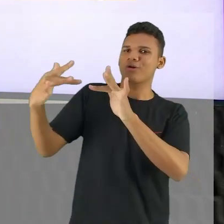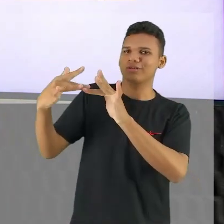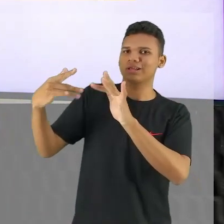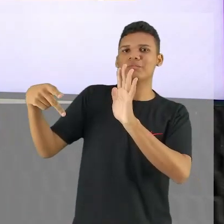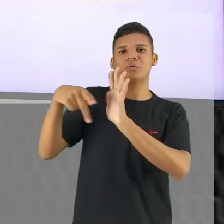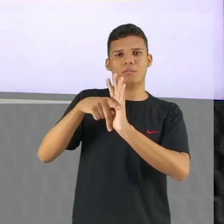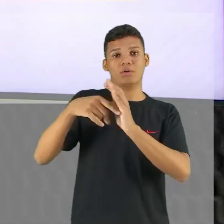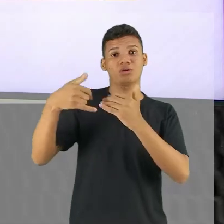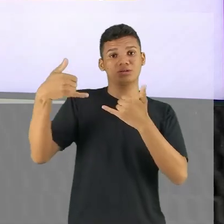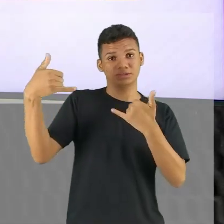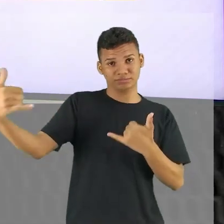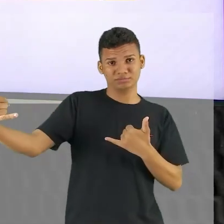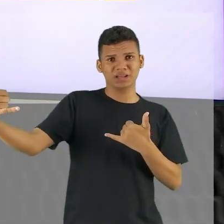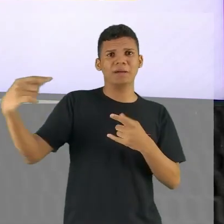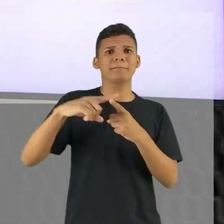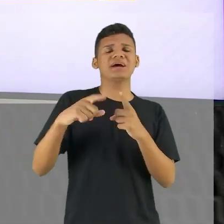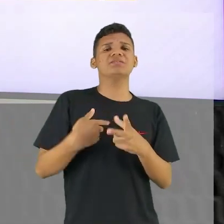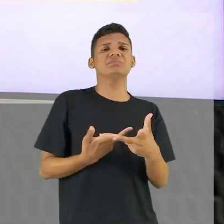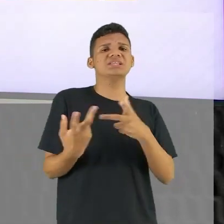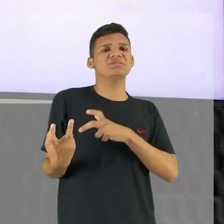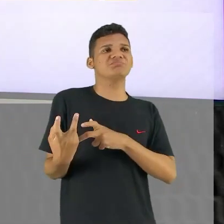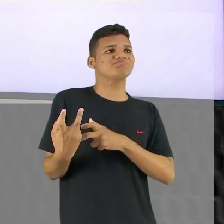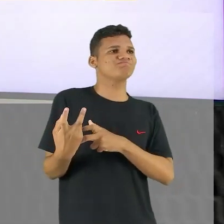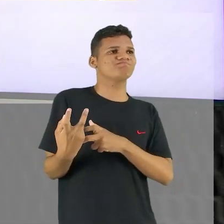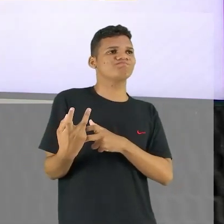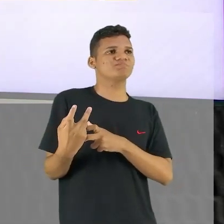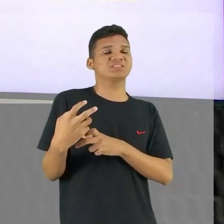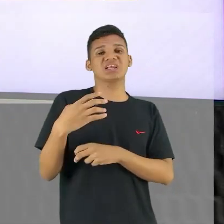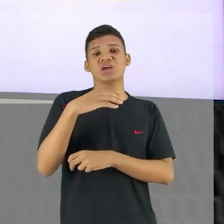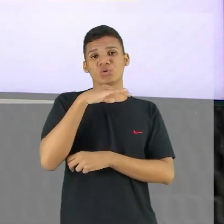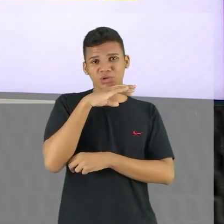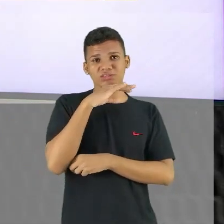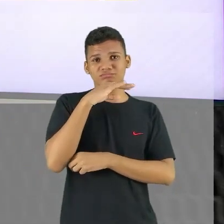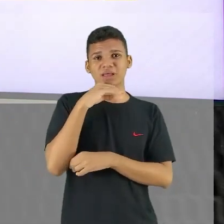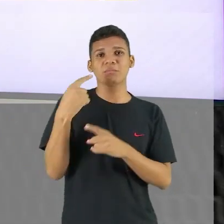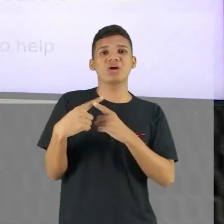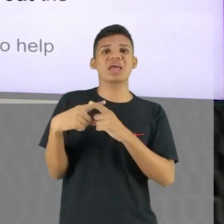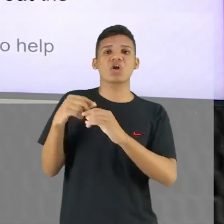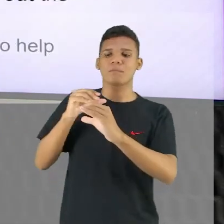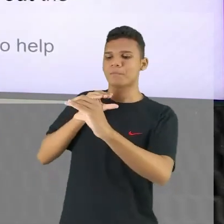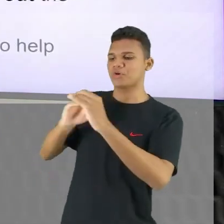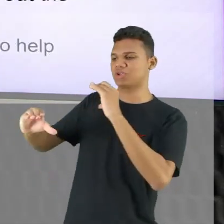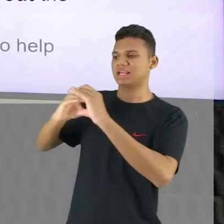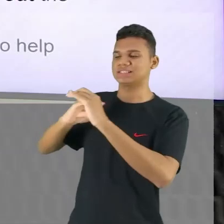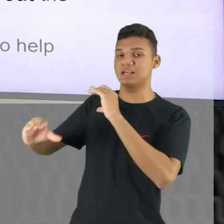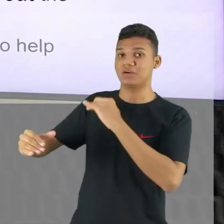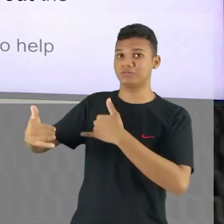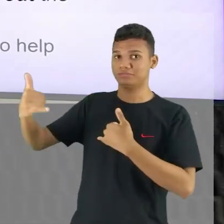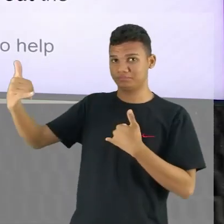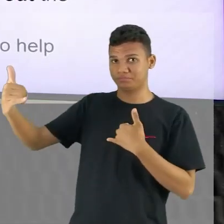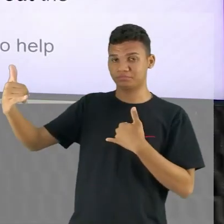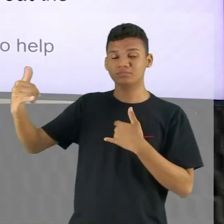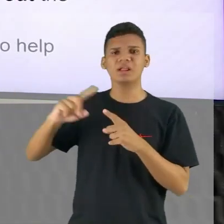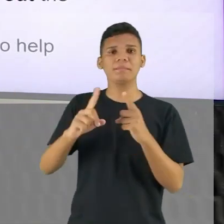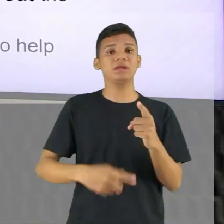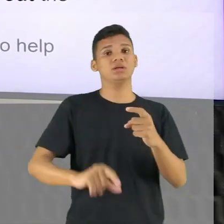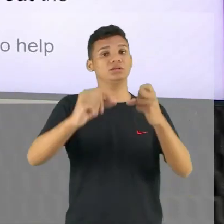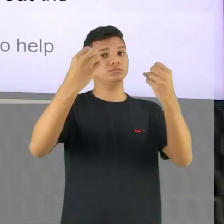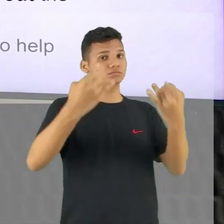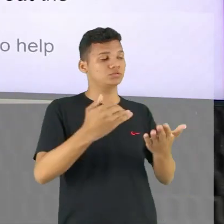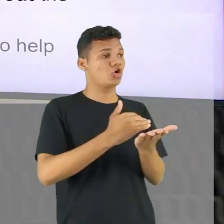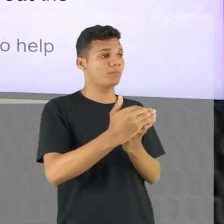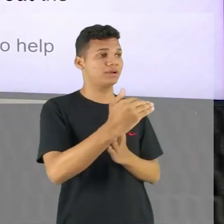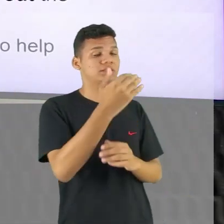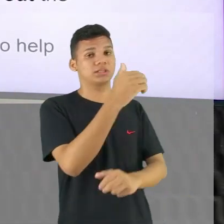gente observa é uma insatisfação com a forma que essa comunicação é feita. E como eu falei para vocês no começo dessa